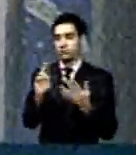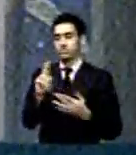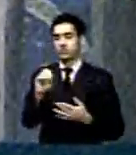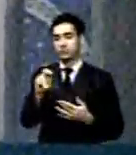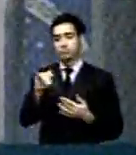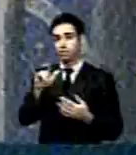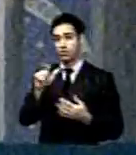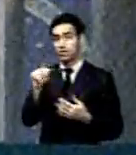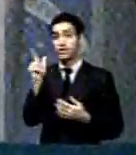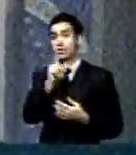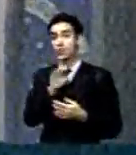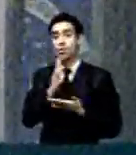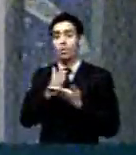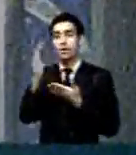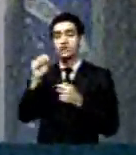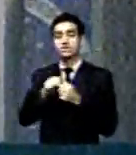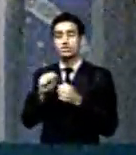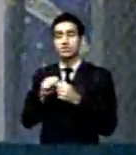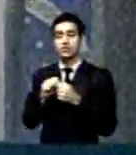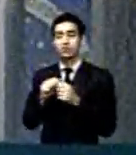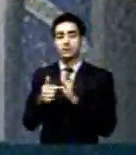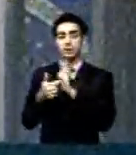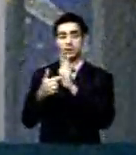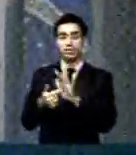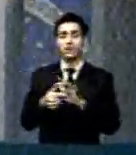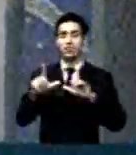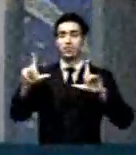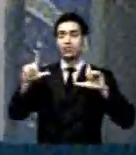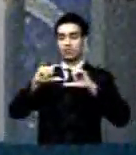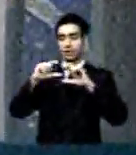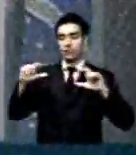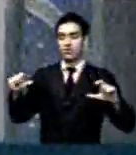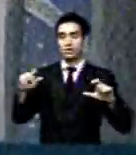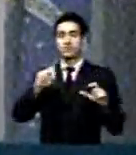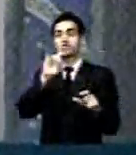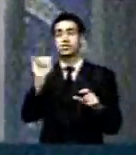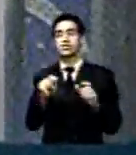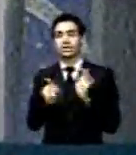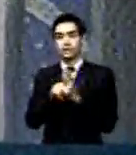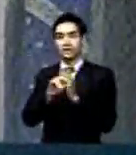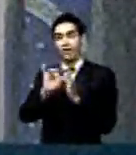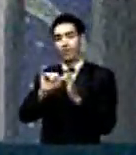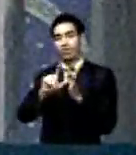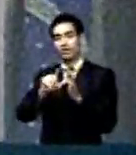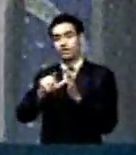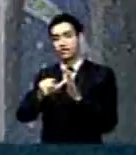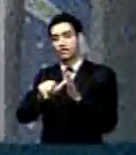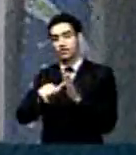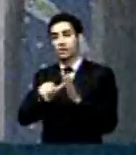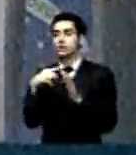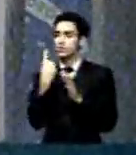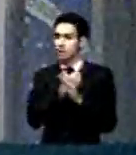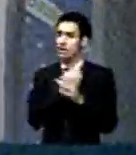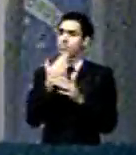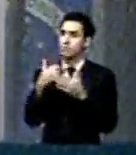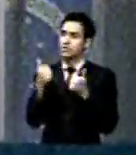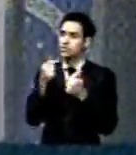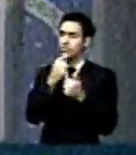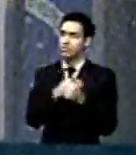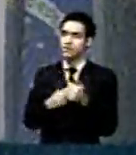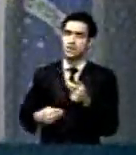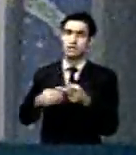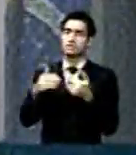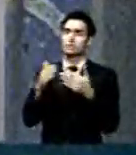cidade, começou a colocar o placar regressivo para que a gente possa cobrar do ministro, cobrar